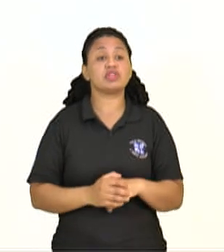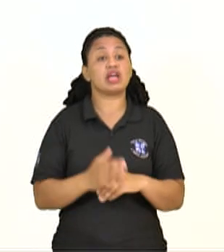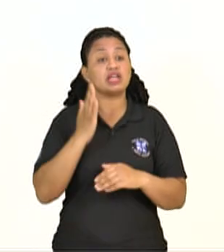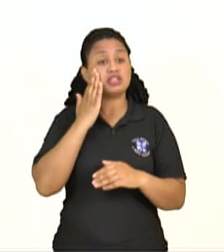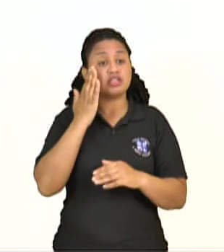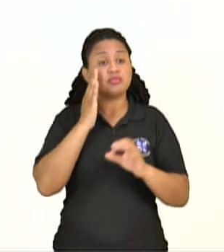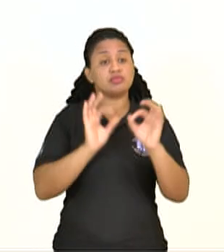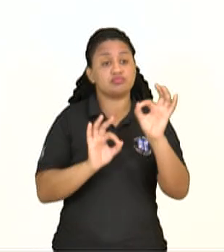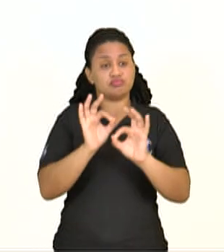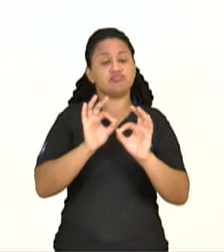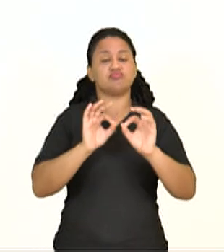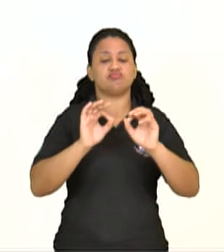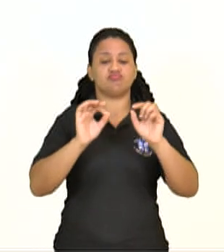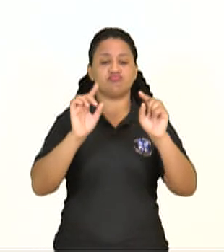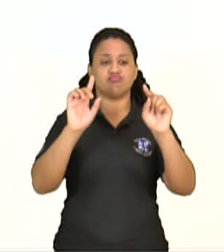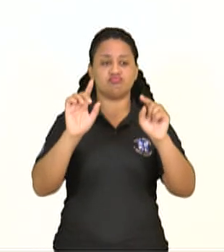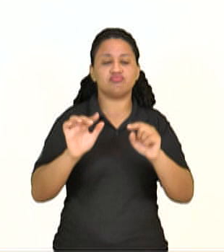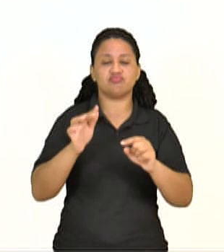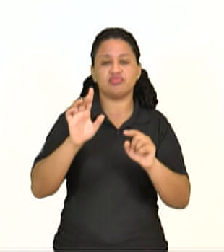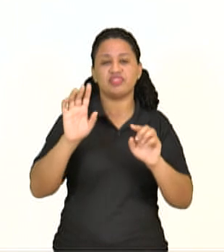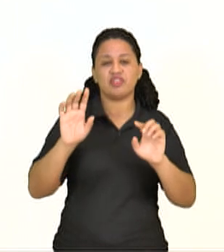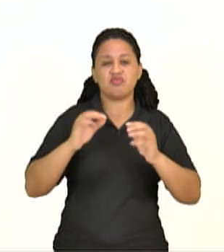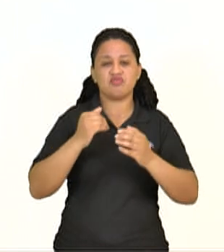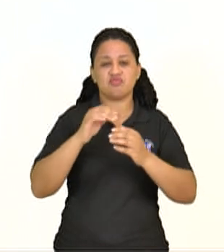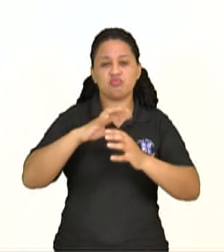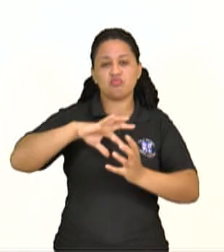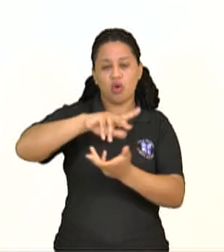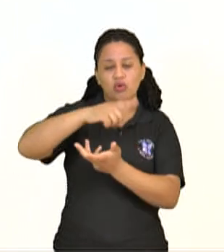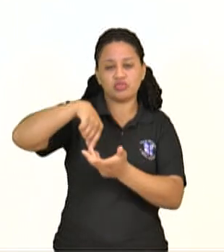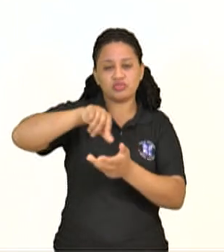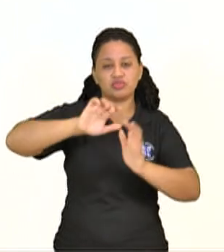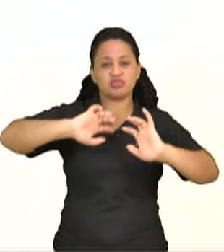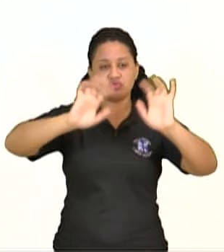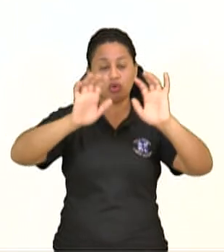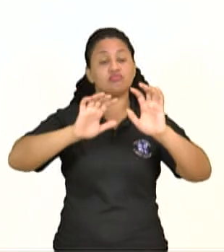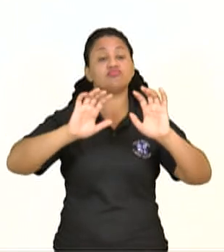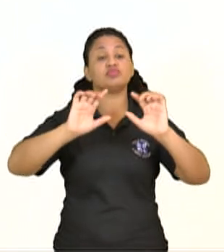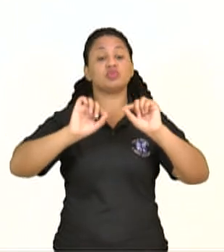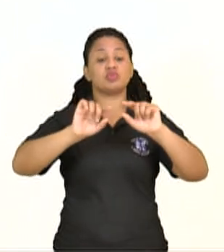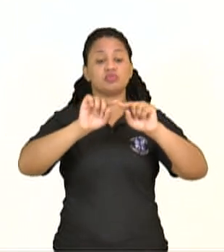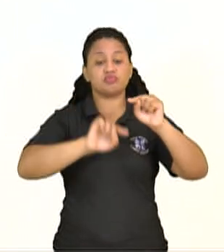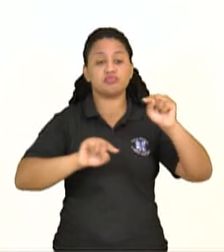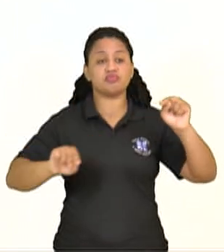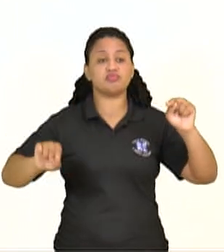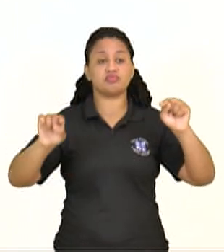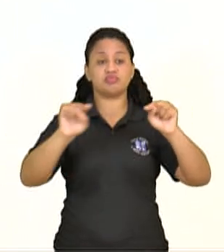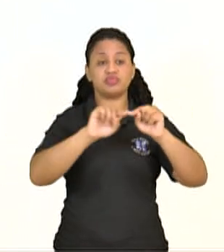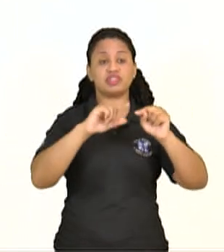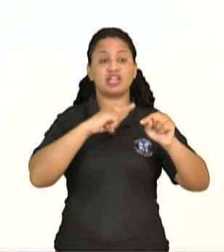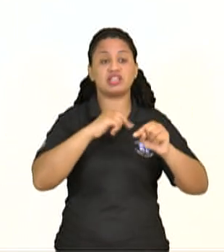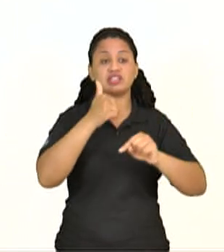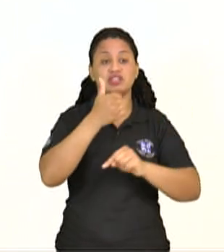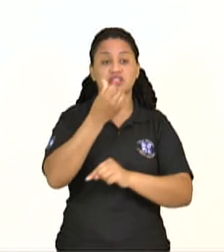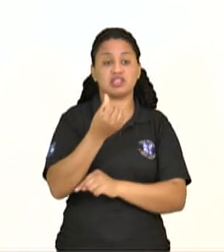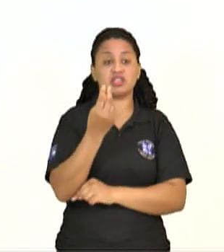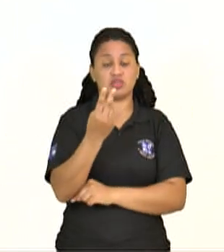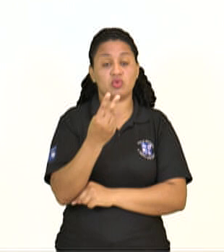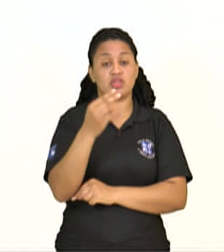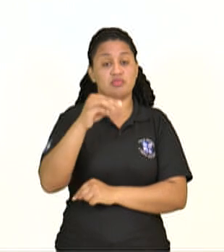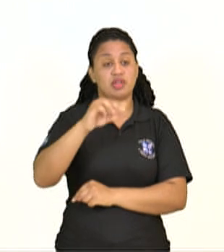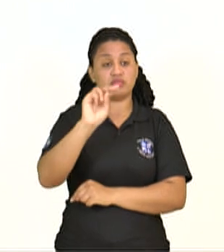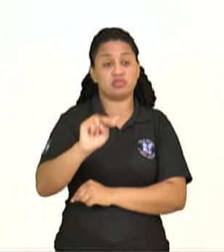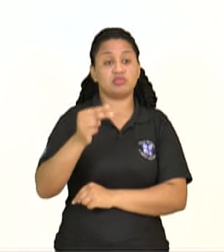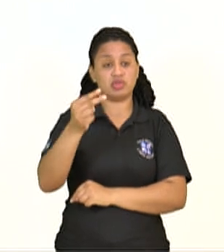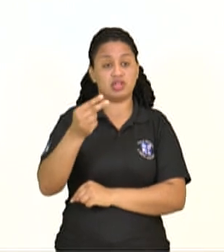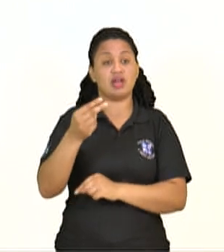né, pela Federação lá Internacional de Voleibol, a quadra de jogo tem 162 metros quadrados, tá? Qual